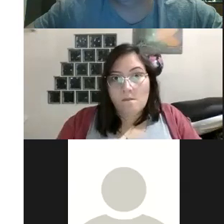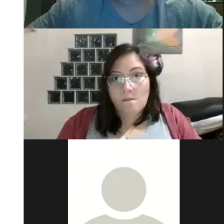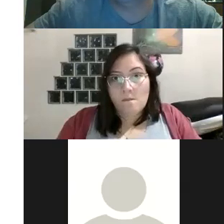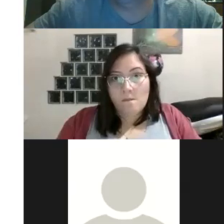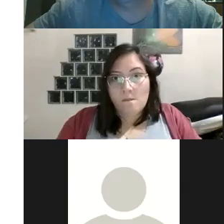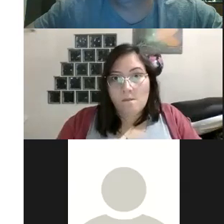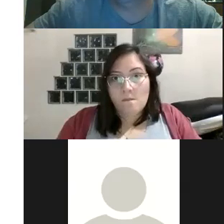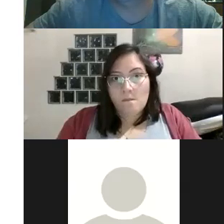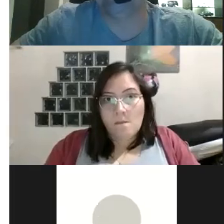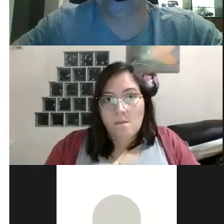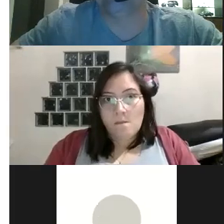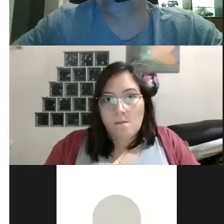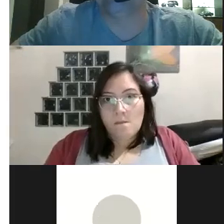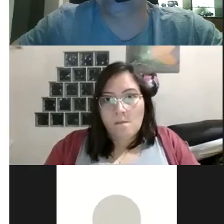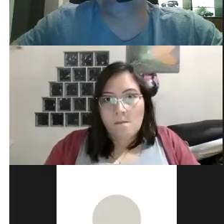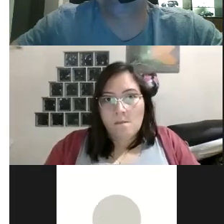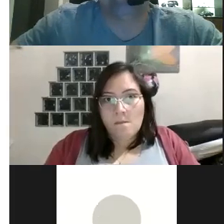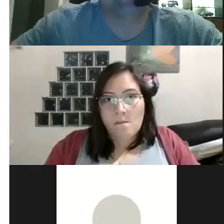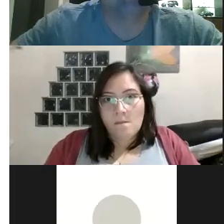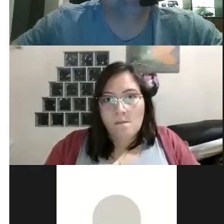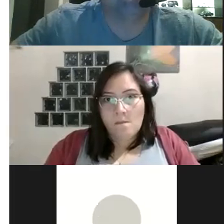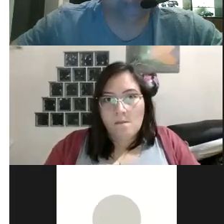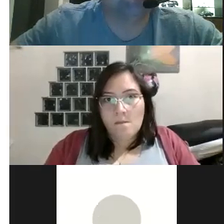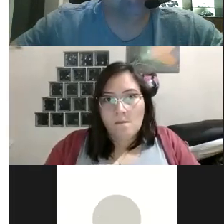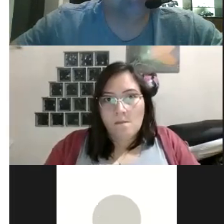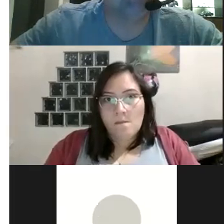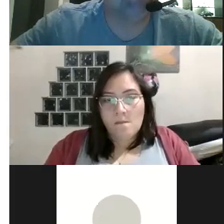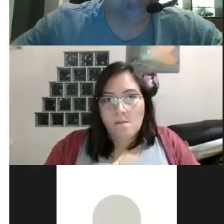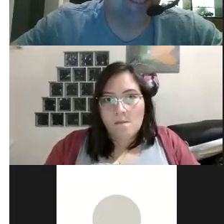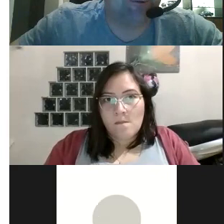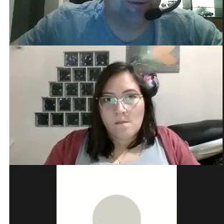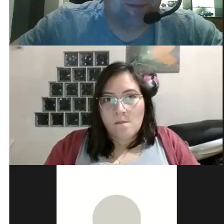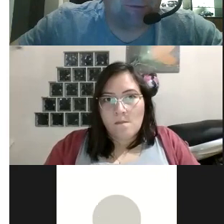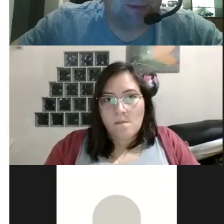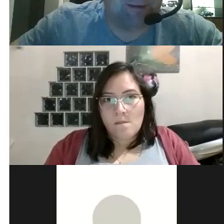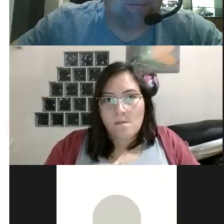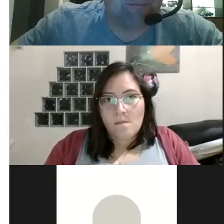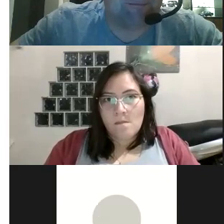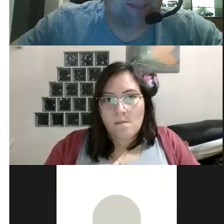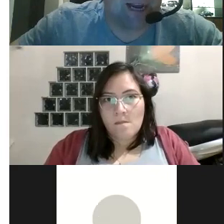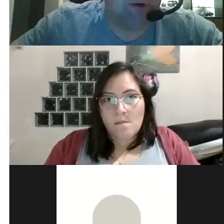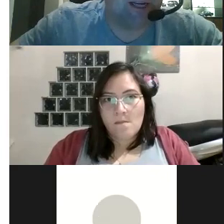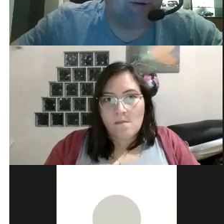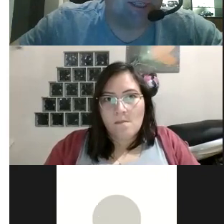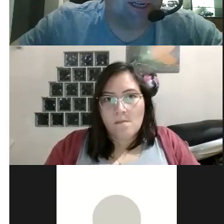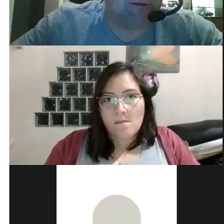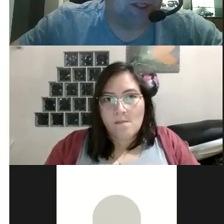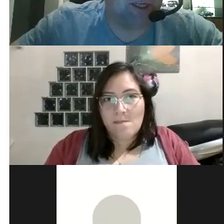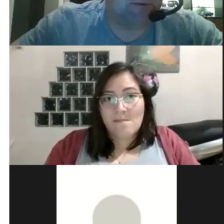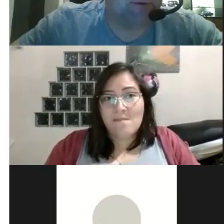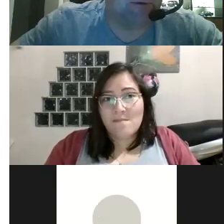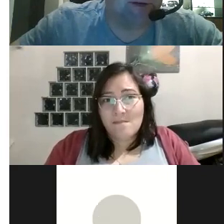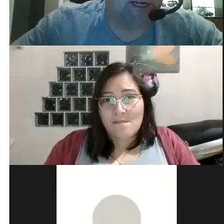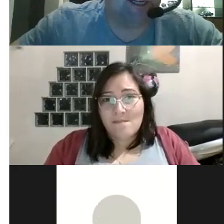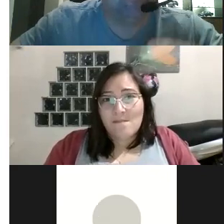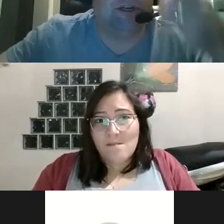brincando, cara. Eu fui iludido, então. Meu sonho era um estágio lá. Todos fomos. Eu também. A única coisa legal que tinha